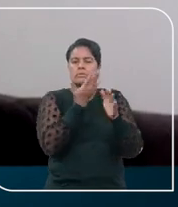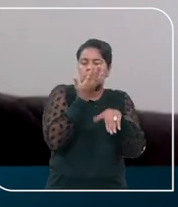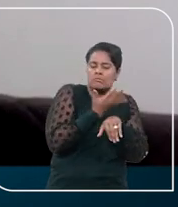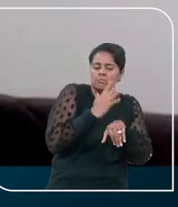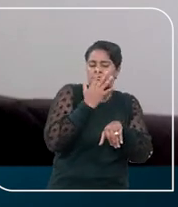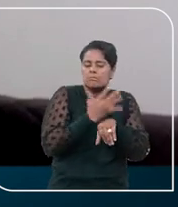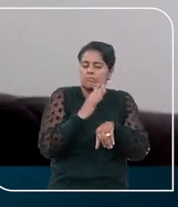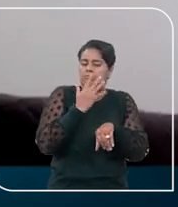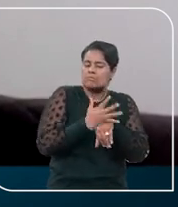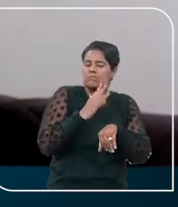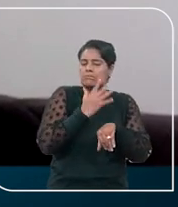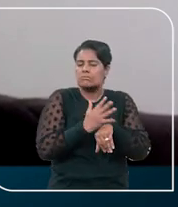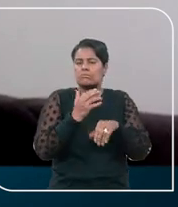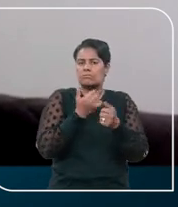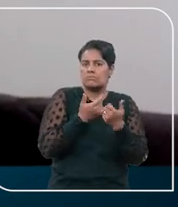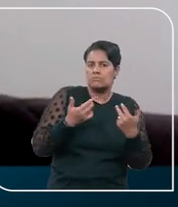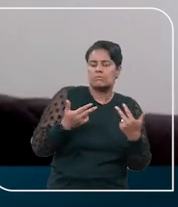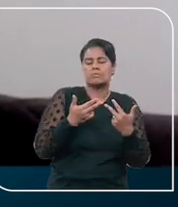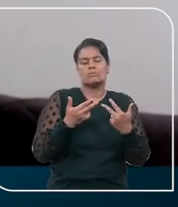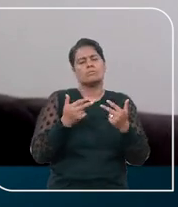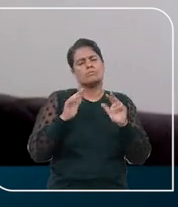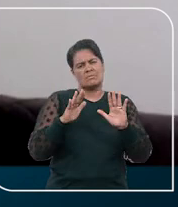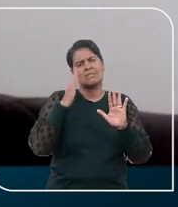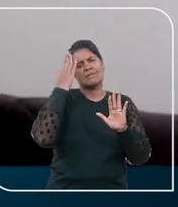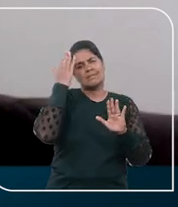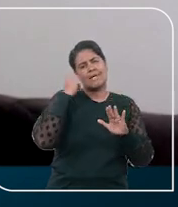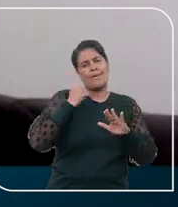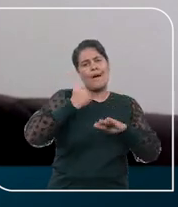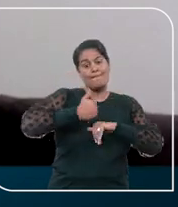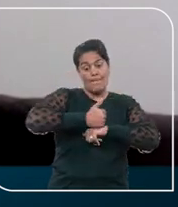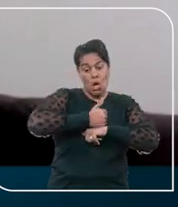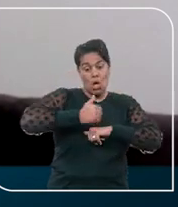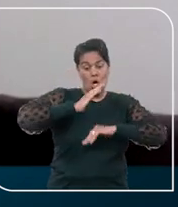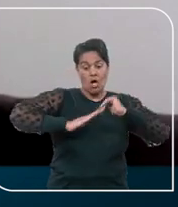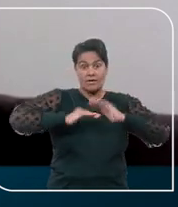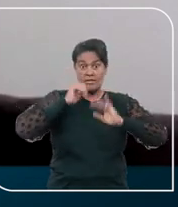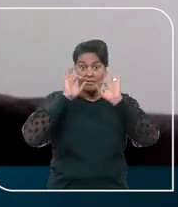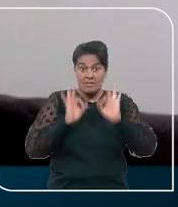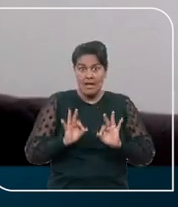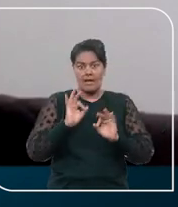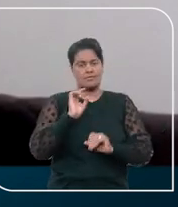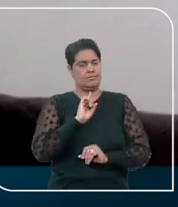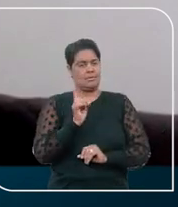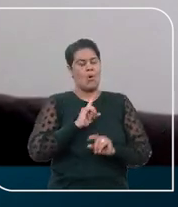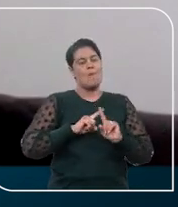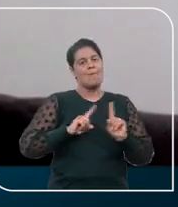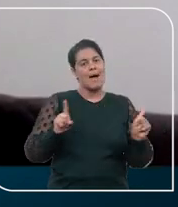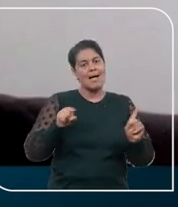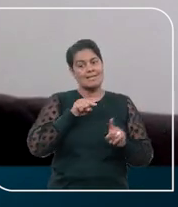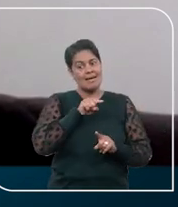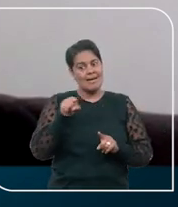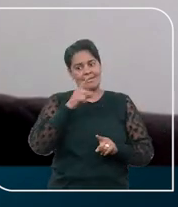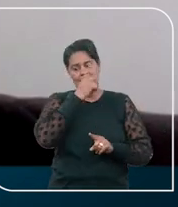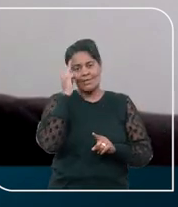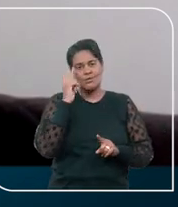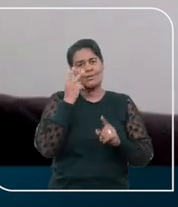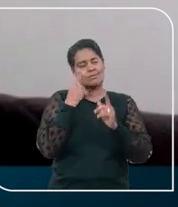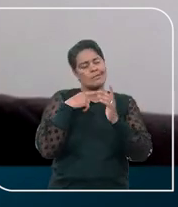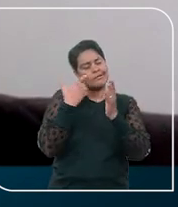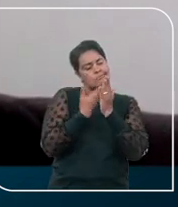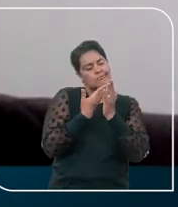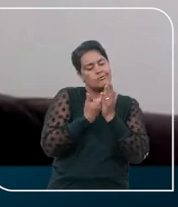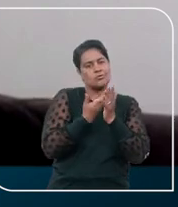ainda necessariamente uma profissão, mas como estudiosos, entendedores do mercado condominial. Então,